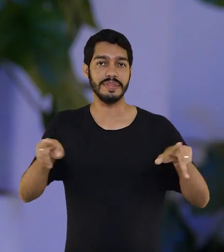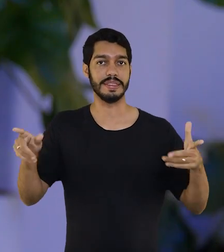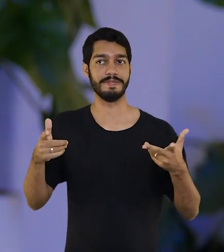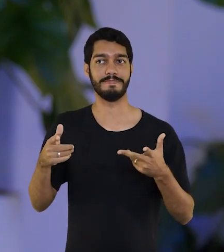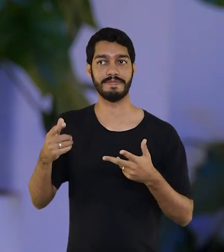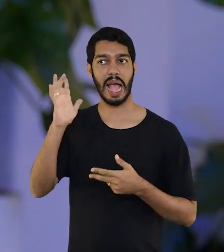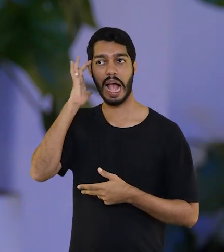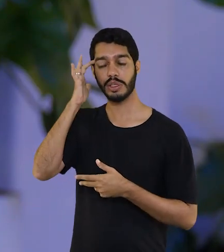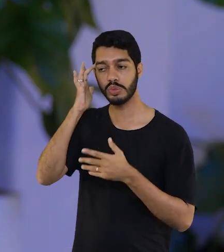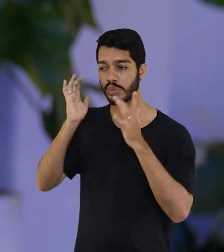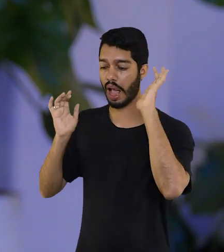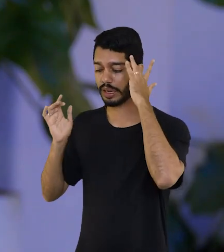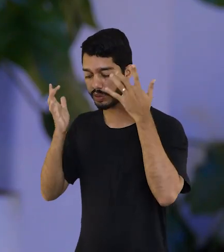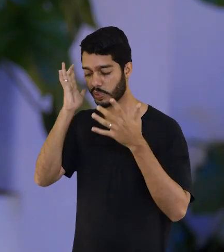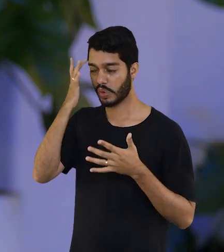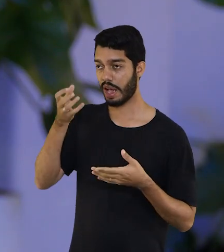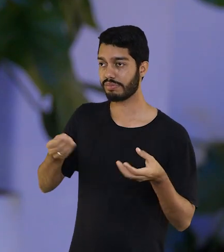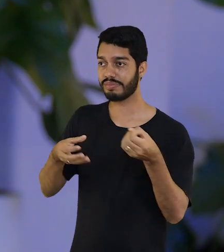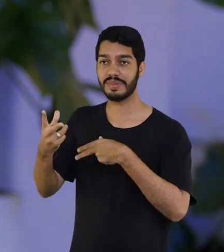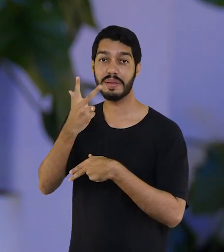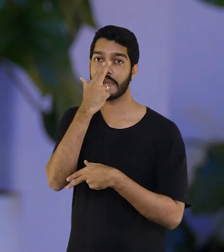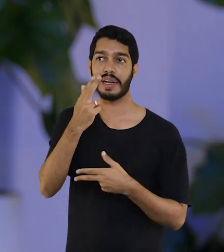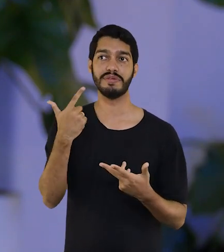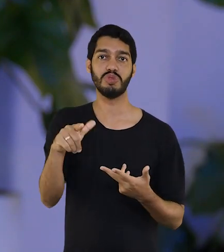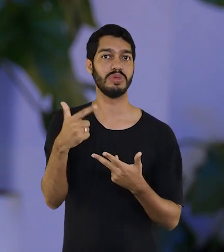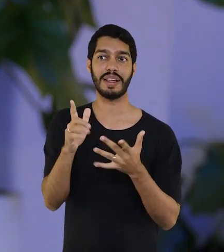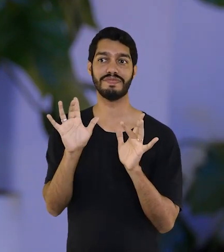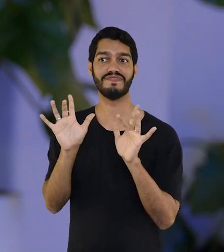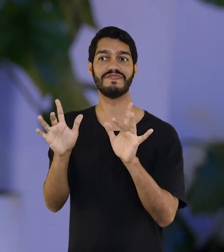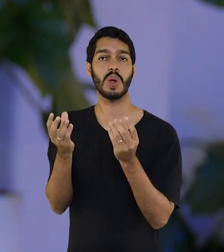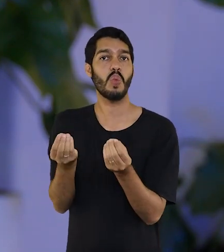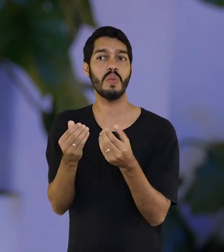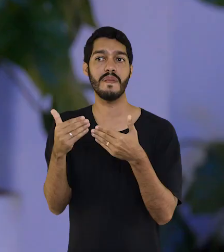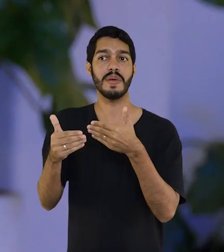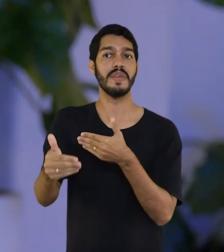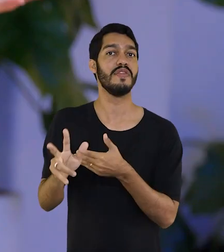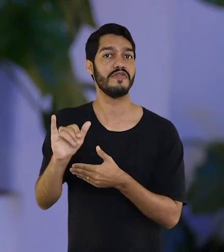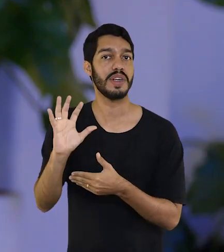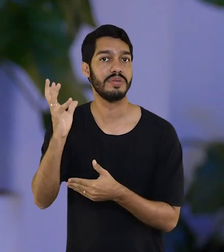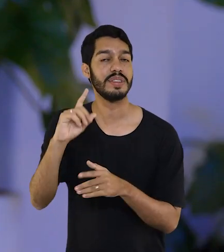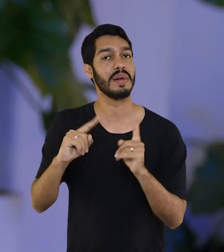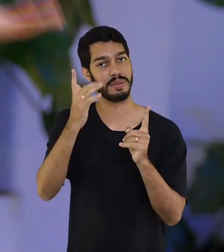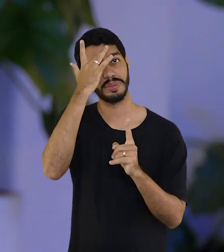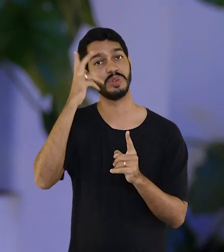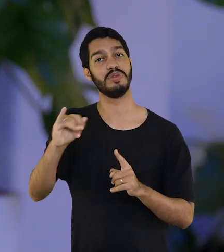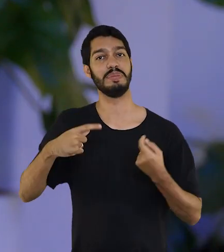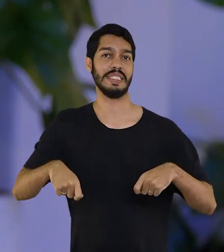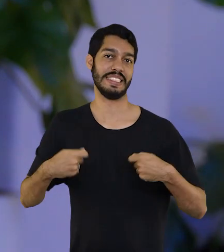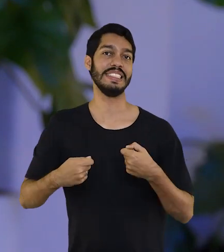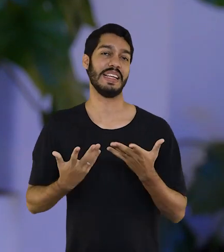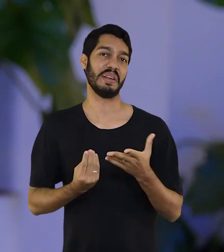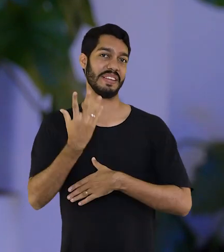de prognóstico de inovação que talvez seja até intangível ainda, no sentido de que a gente nem sabe o que vai acontecer, mas alguém vai